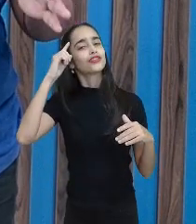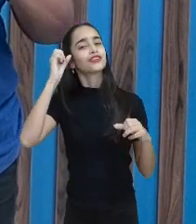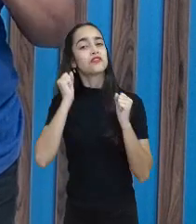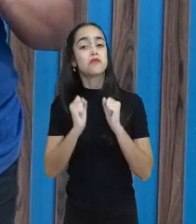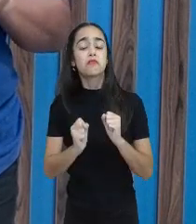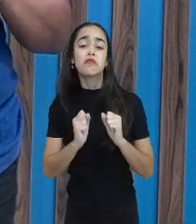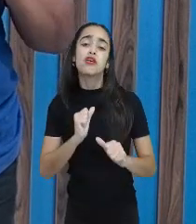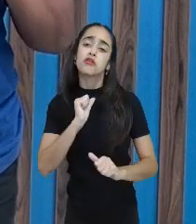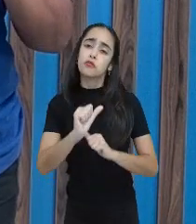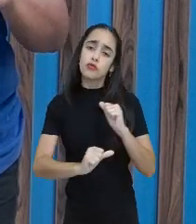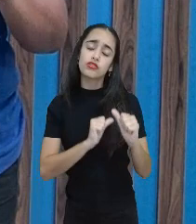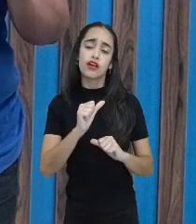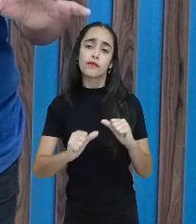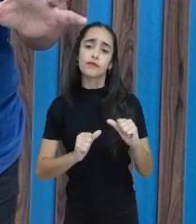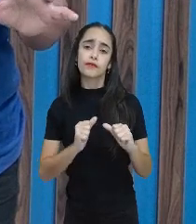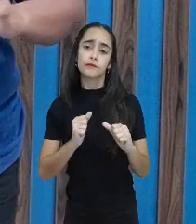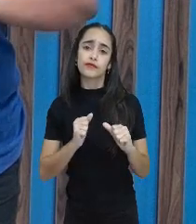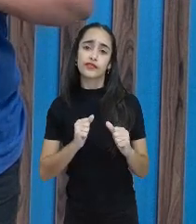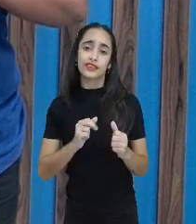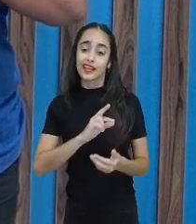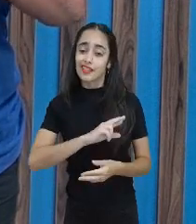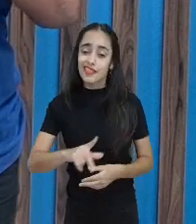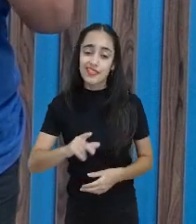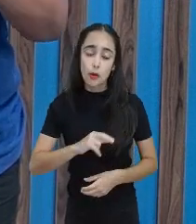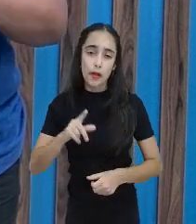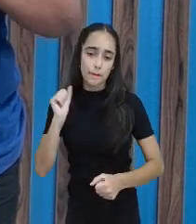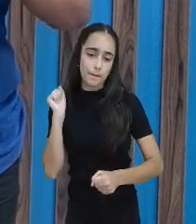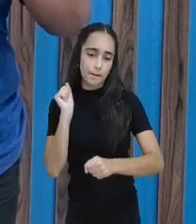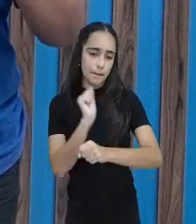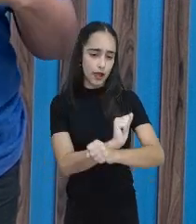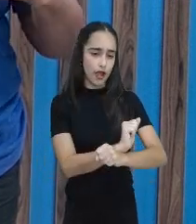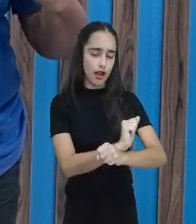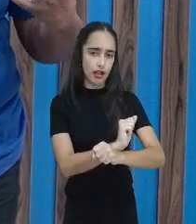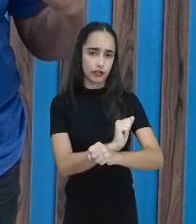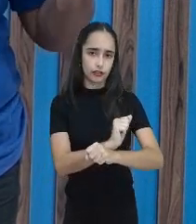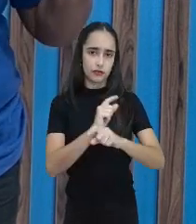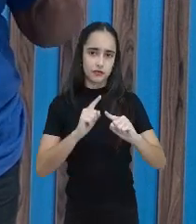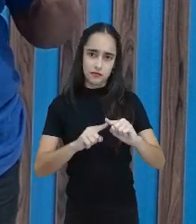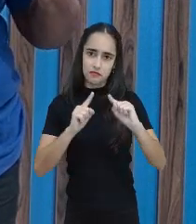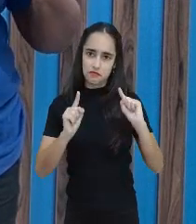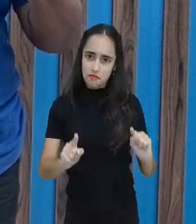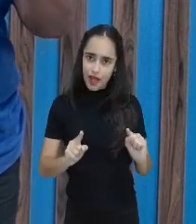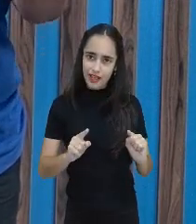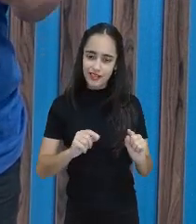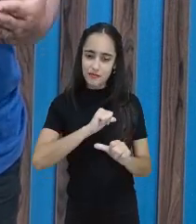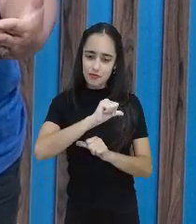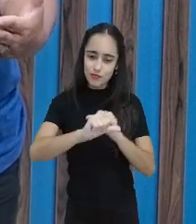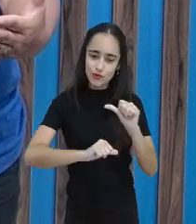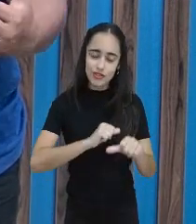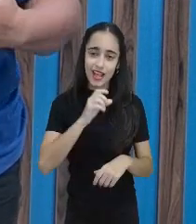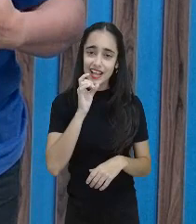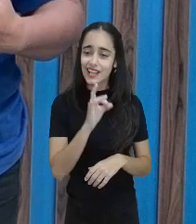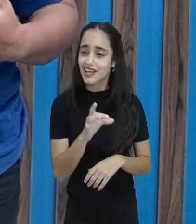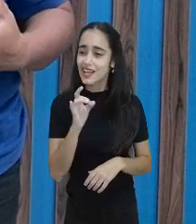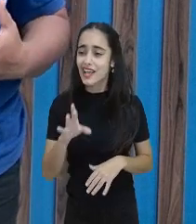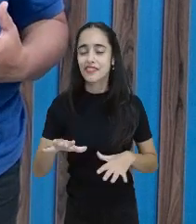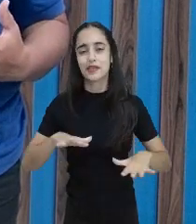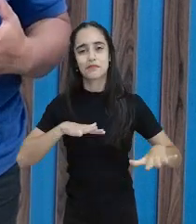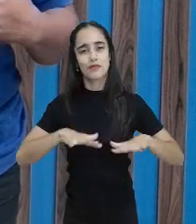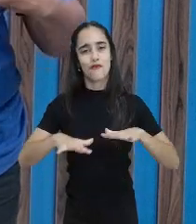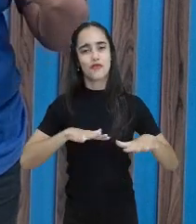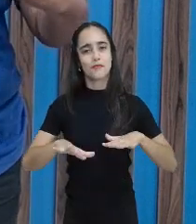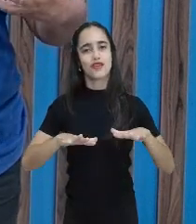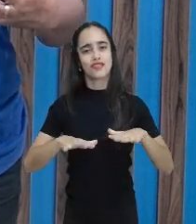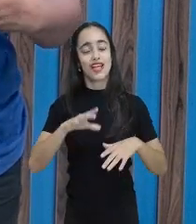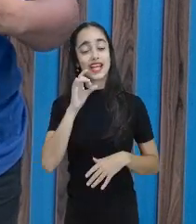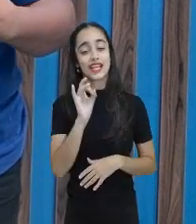estanque. Ele não é uma coisa lá parada. Ele vai sendo feito a cada movimento que a gente faz, a cada vivência, a cada encontro,